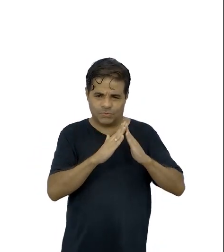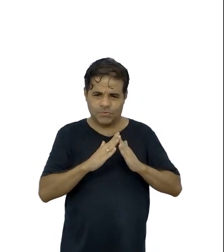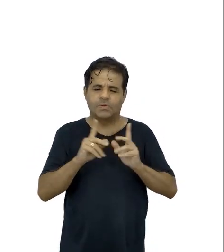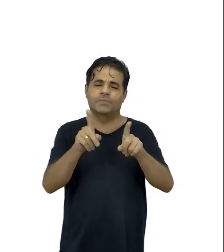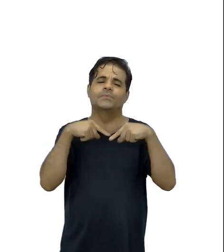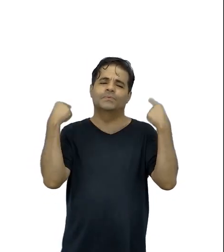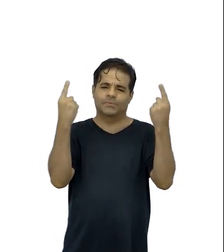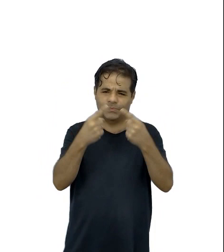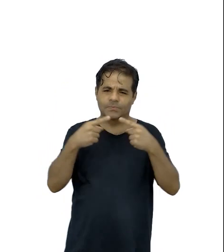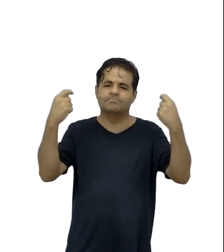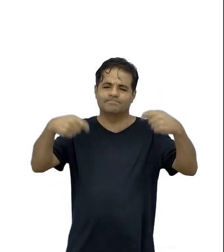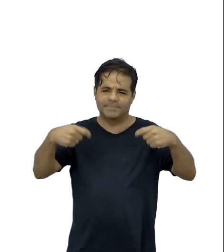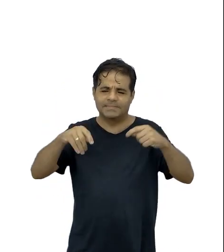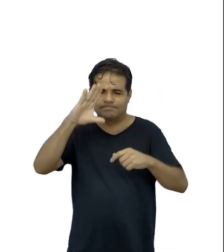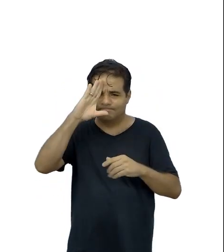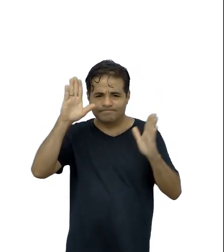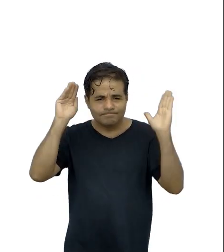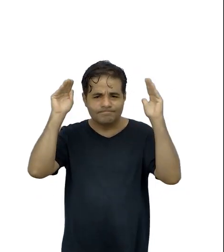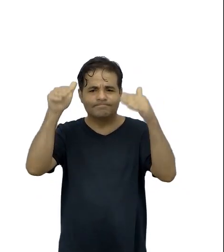precisam priorizar.